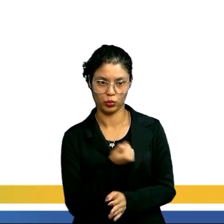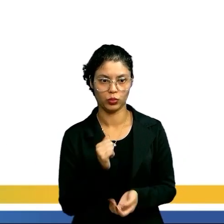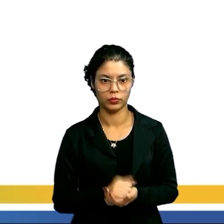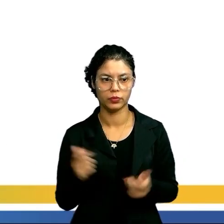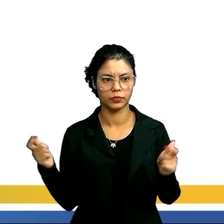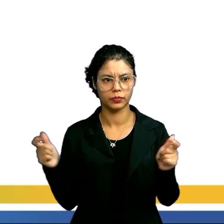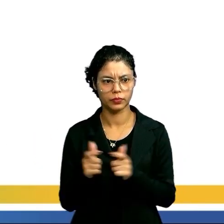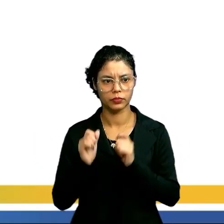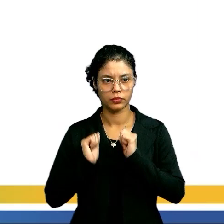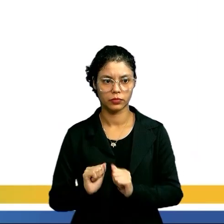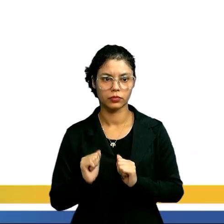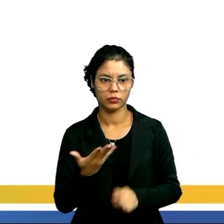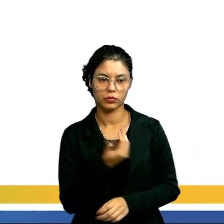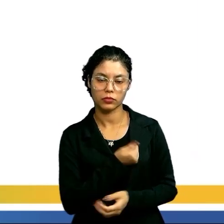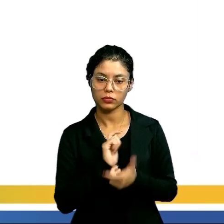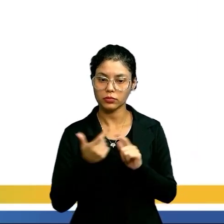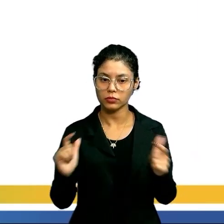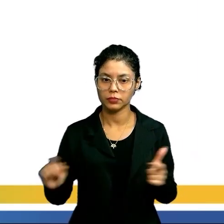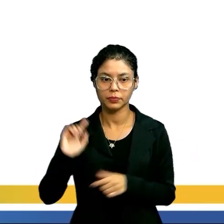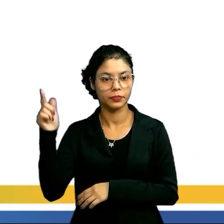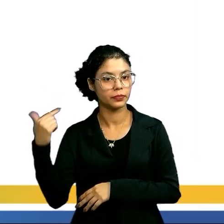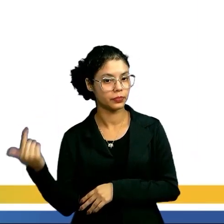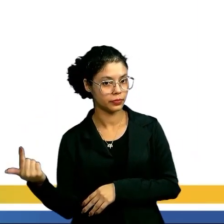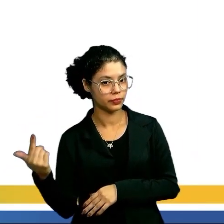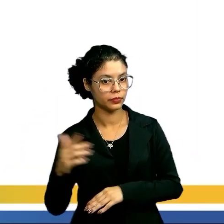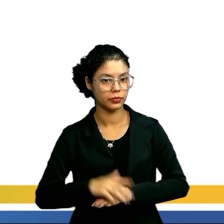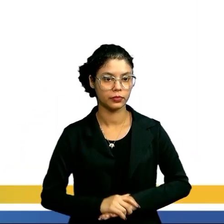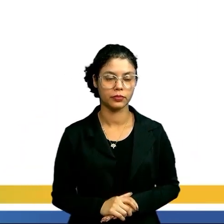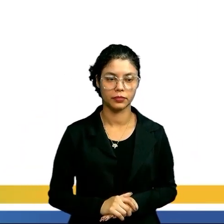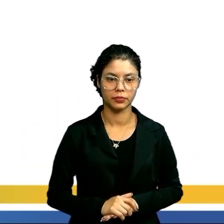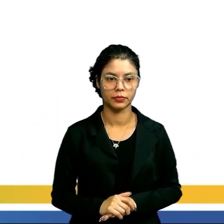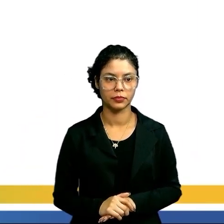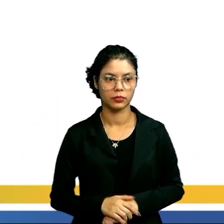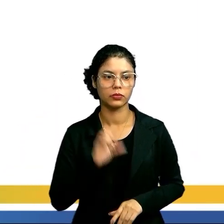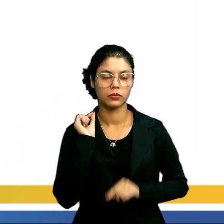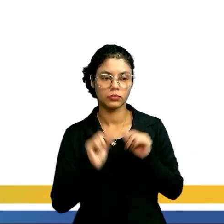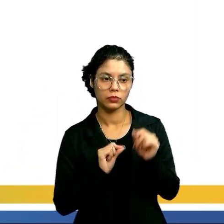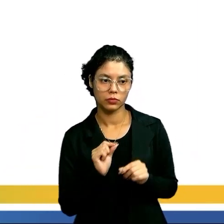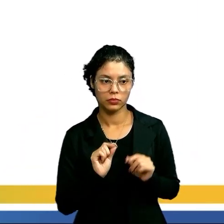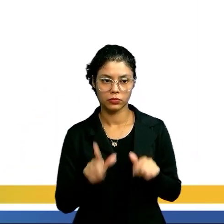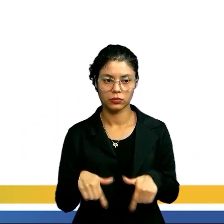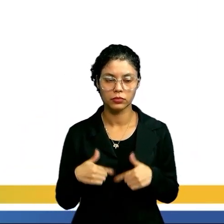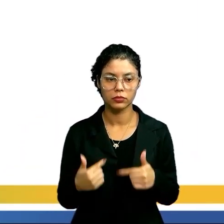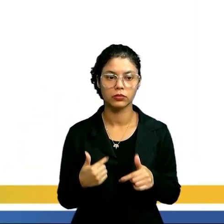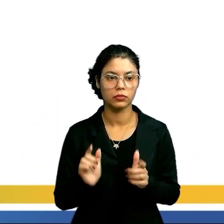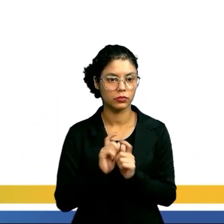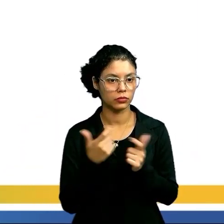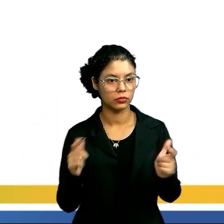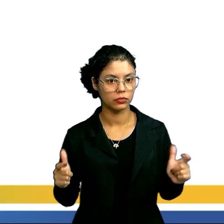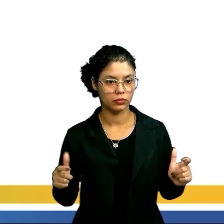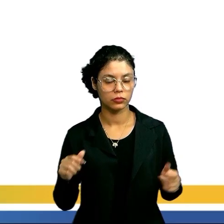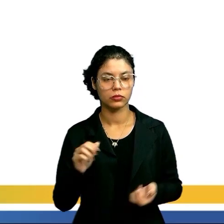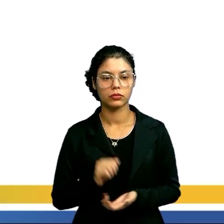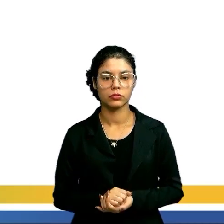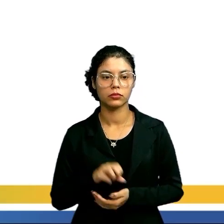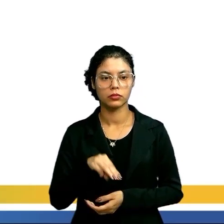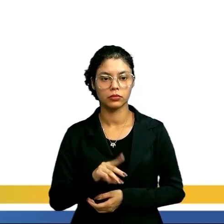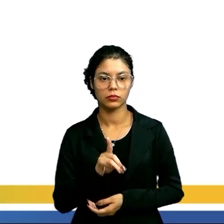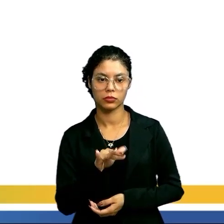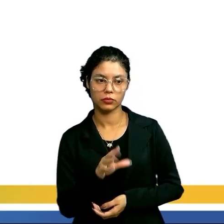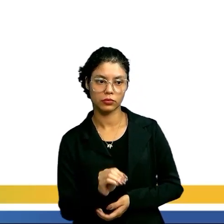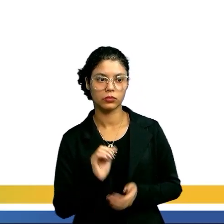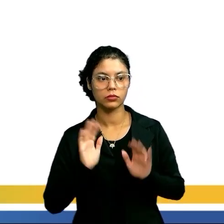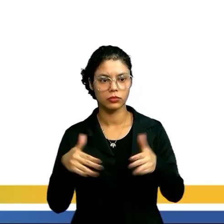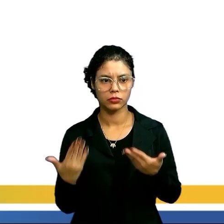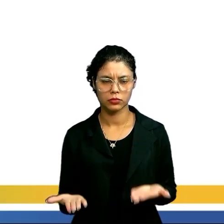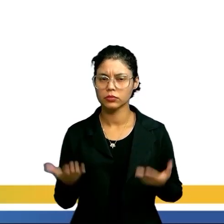Uma minoria pode ser mais numerosa que uma maioria. O que define a maioria é